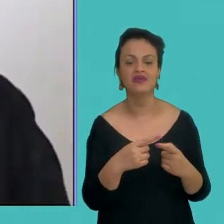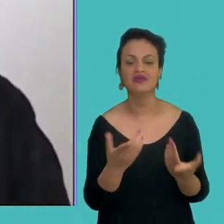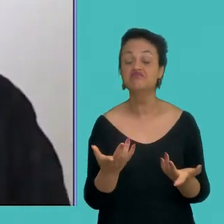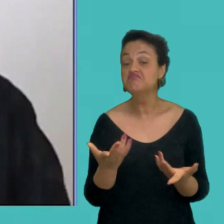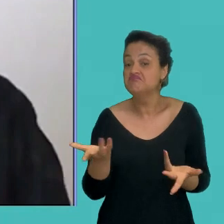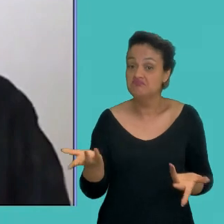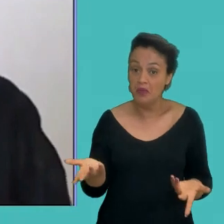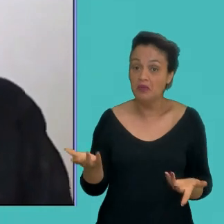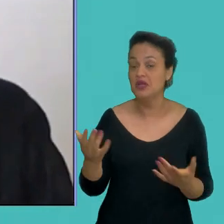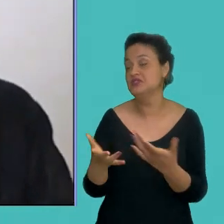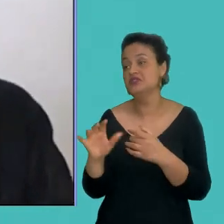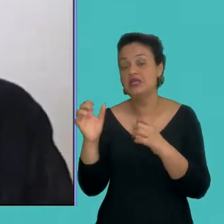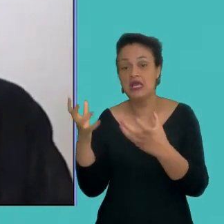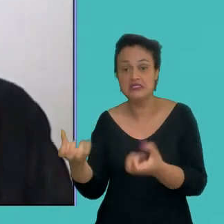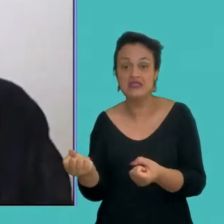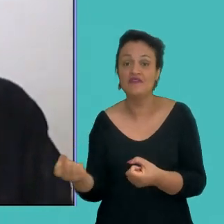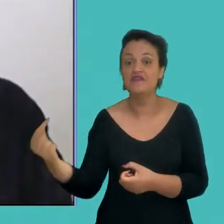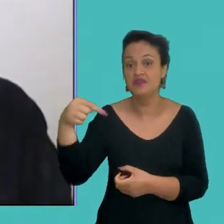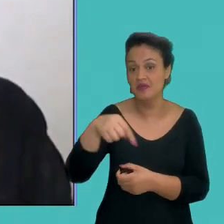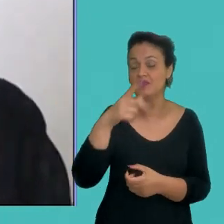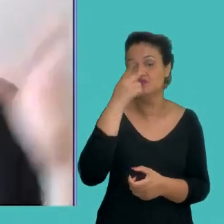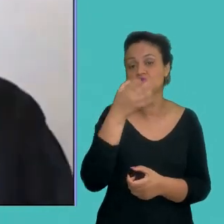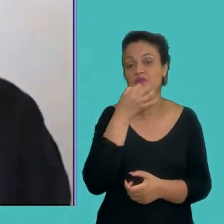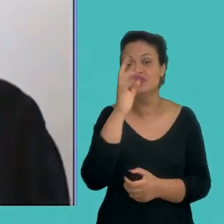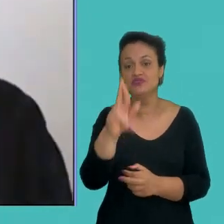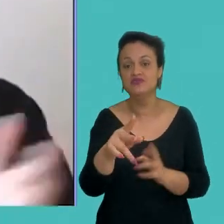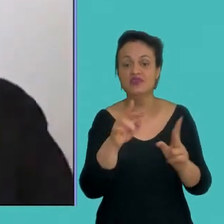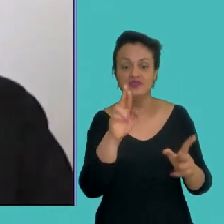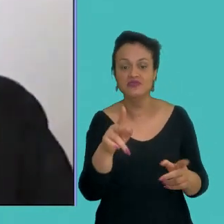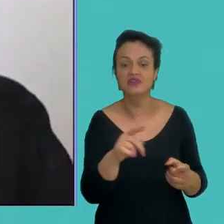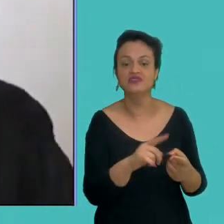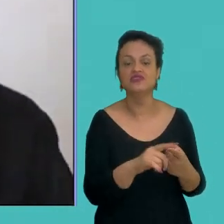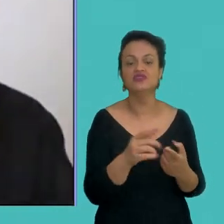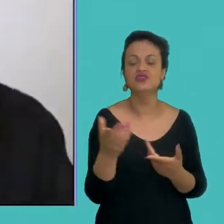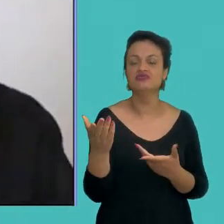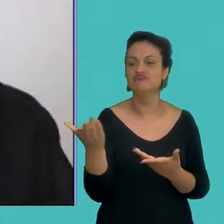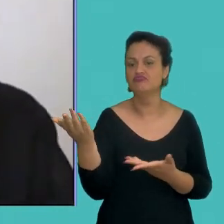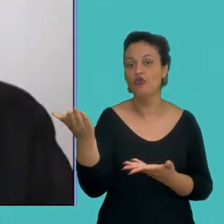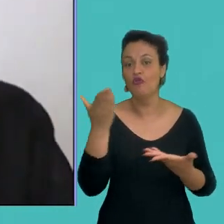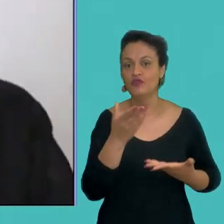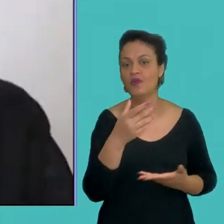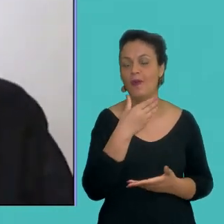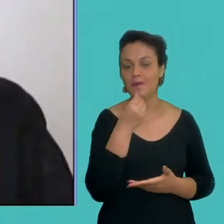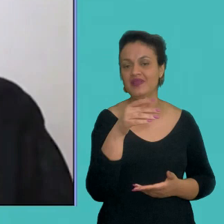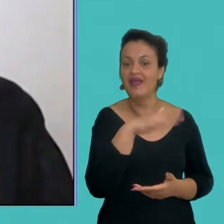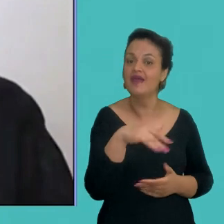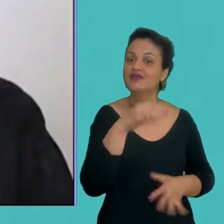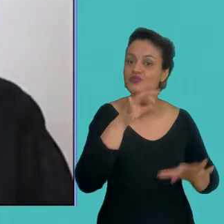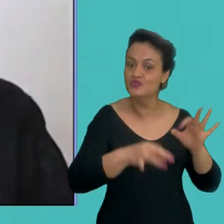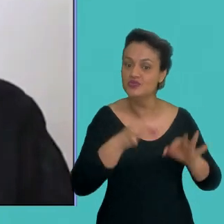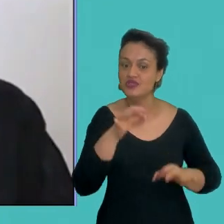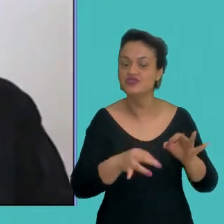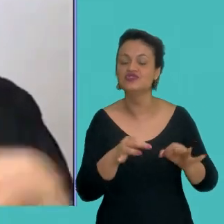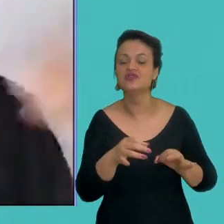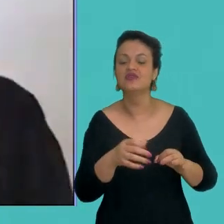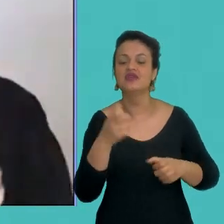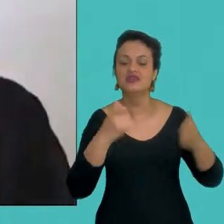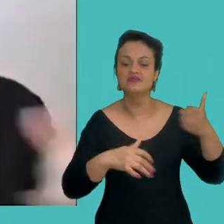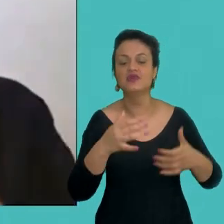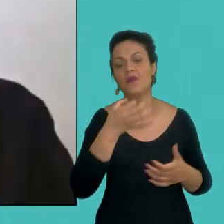evento, que foi minha, nós tentamos trazer várias perspectivas. A primeira foi o professor Oscar Vilhena, perspectiva jurídica, e ele